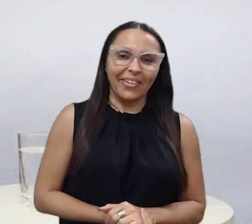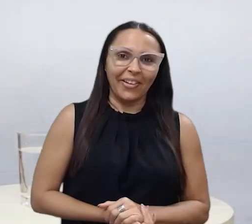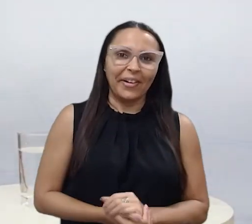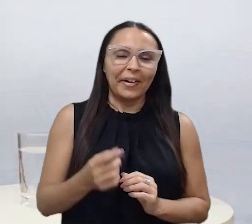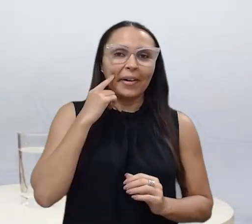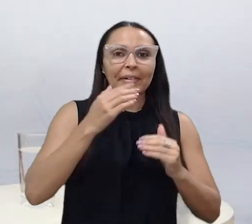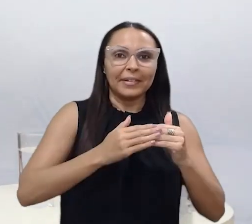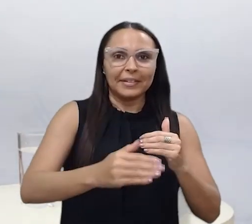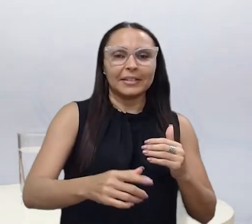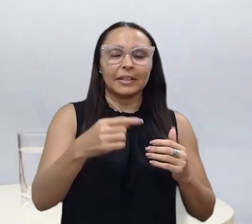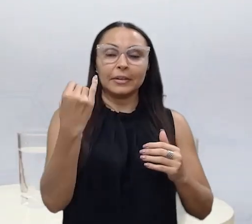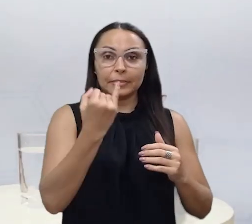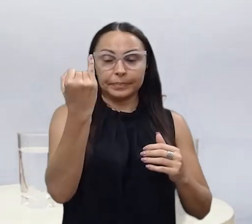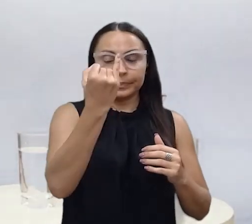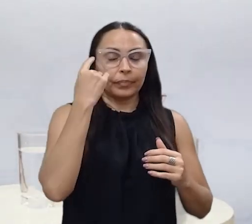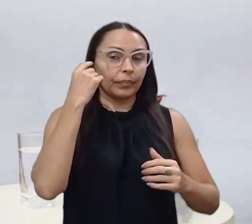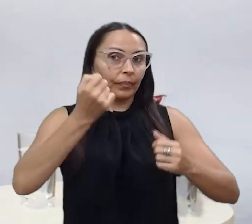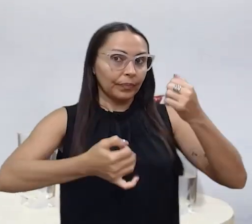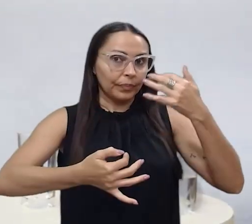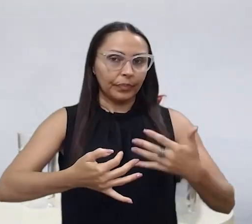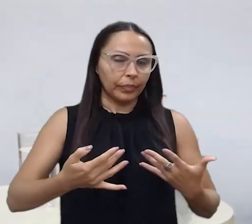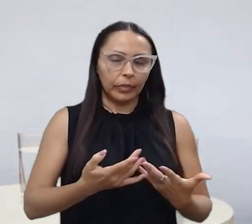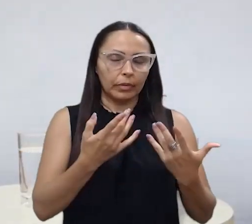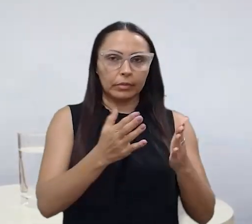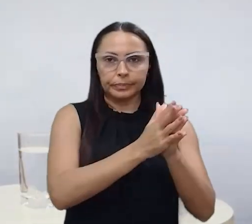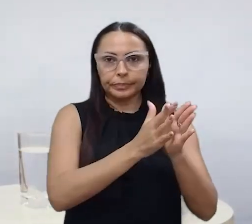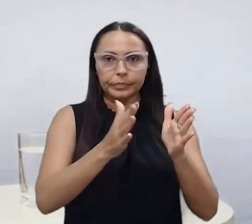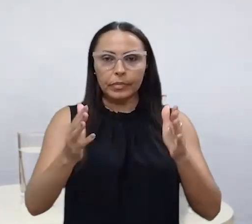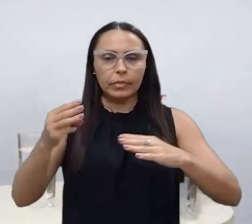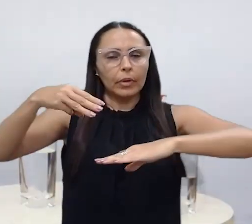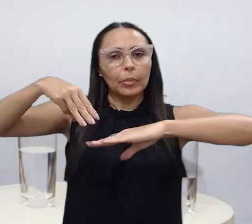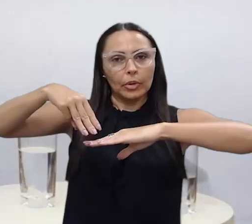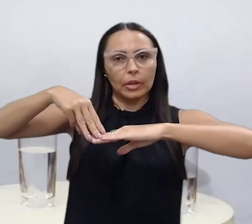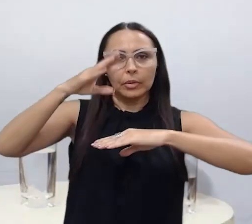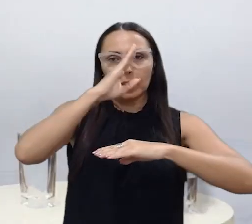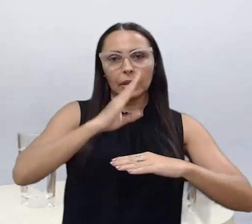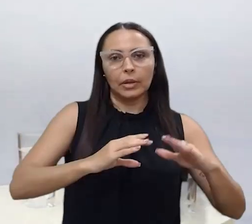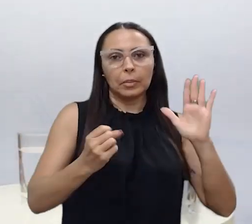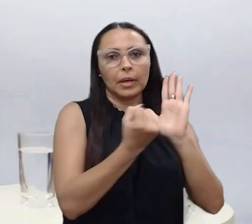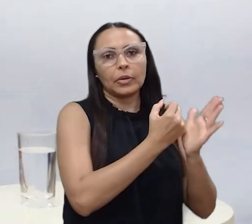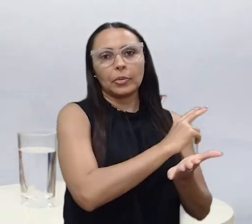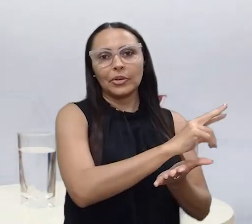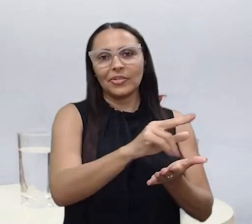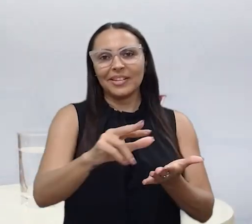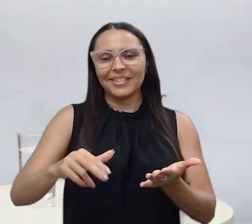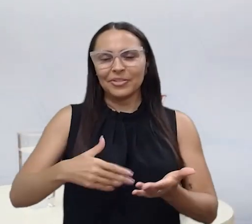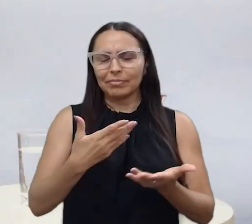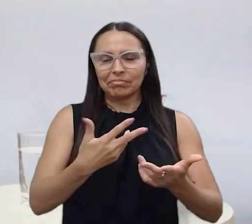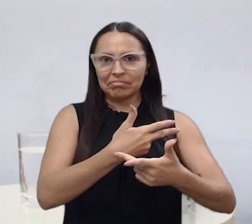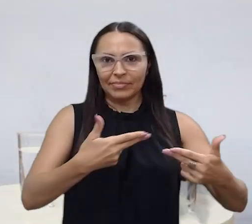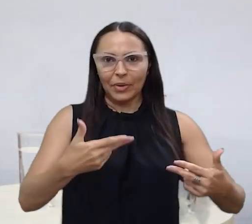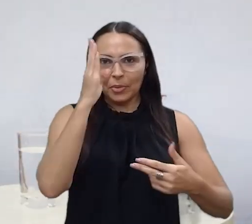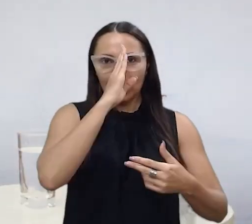E para iniciar, é importante a gente dizer que esse período modernista brasileiro foi marcado por diversas transformações.